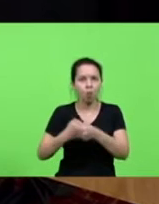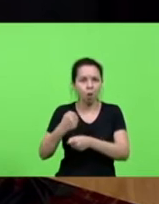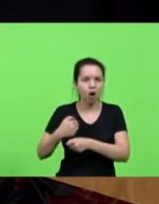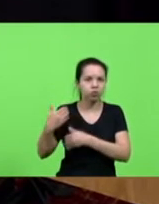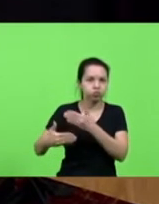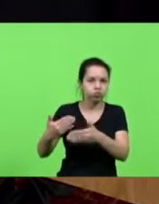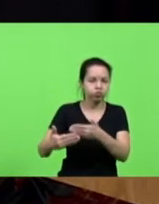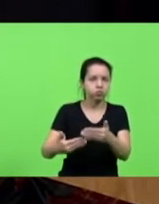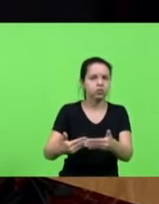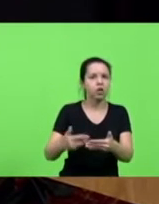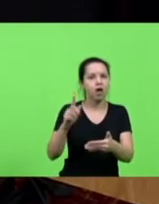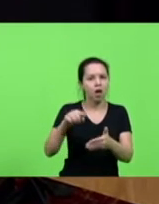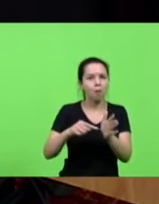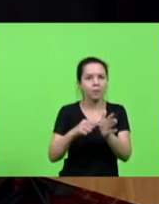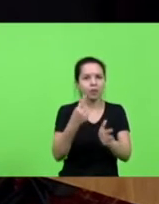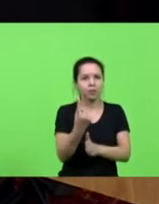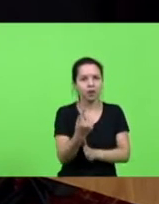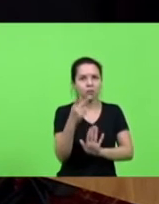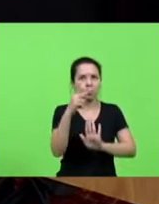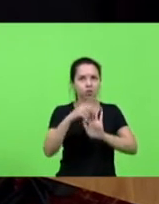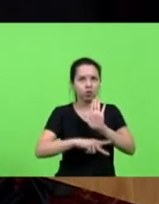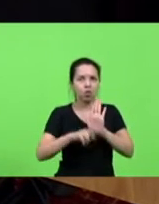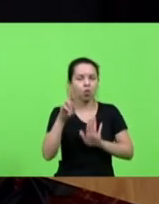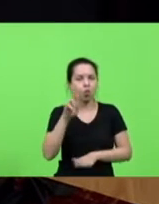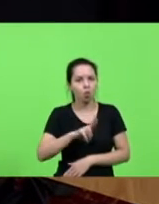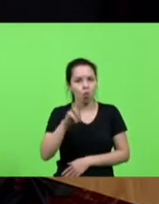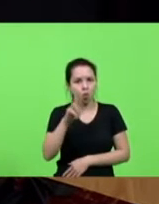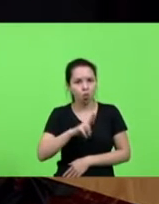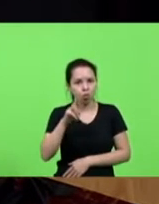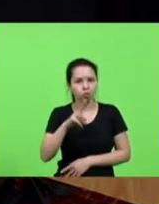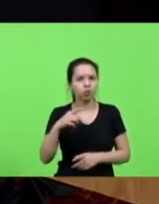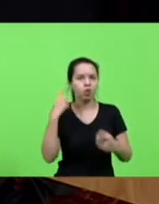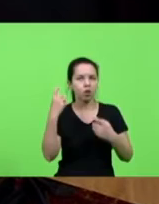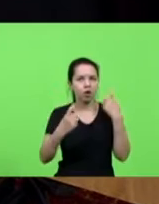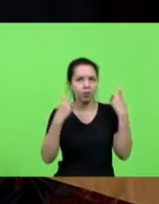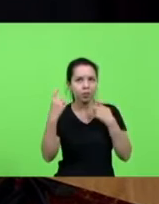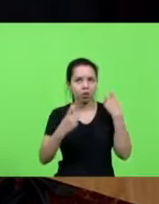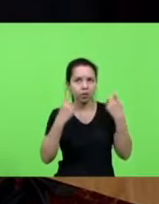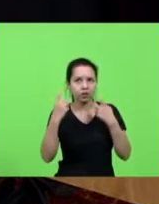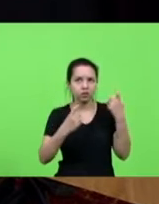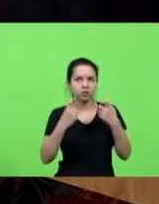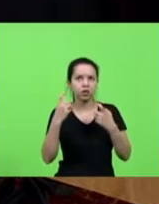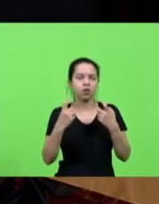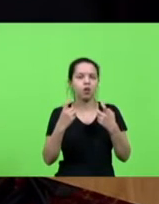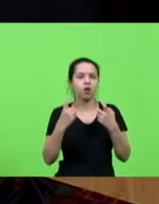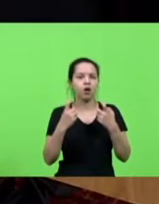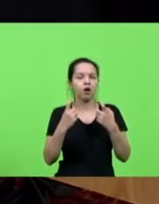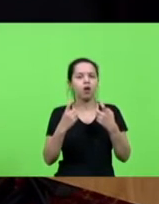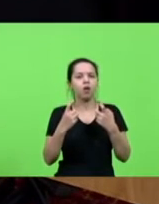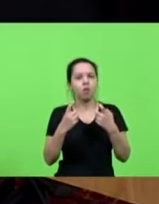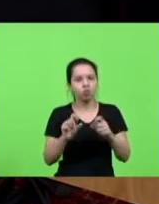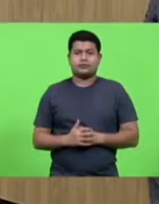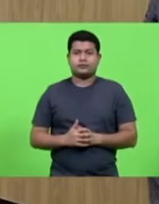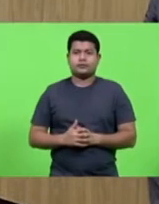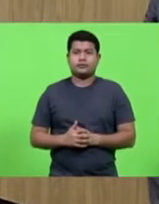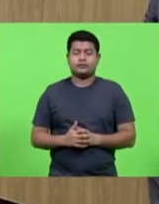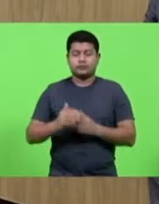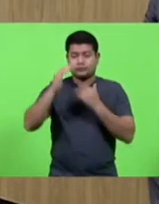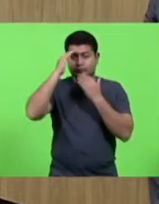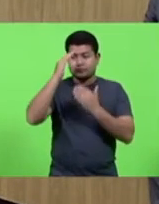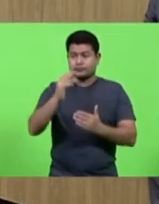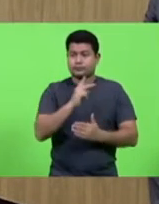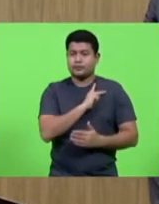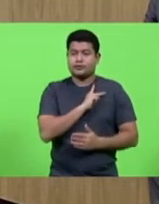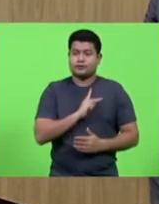votação em plenário o líder do Governo na Assembleia Deputado José Milton Scheffer do Progressista disto a importância